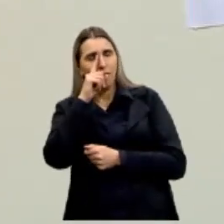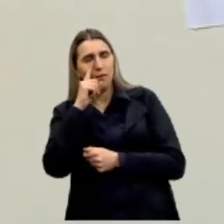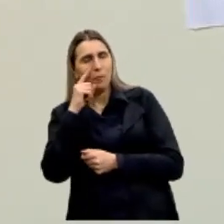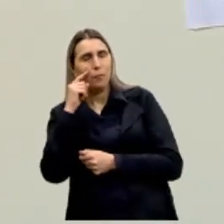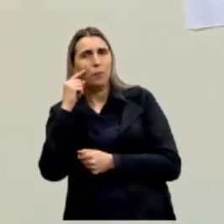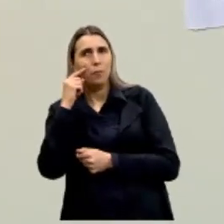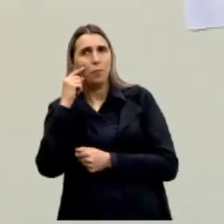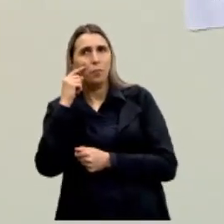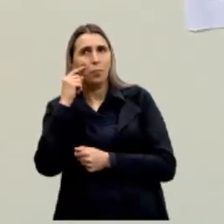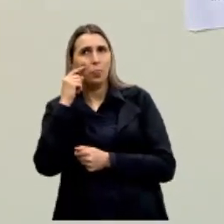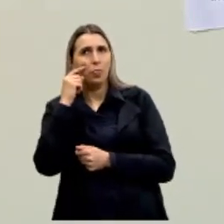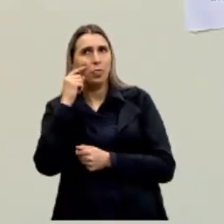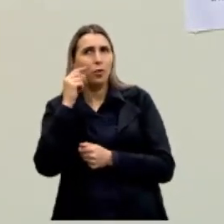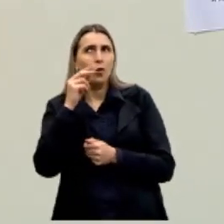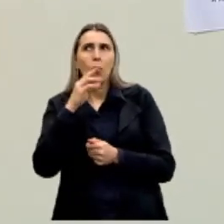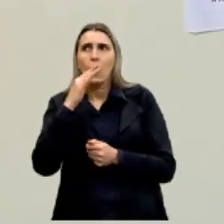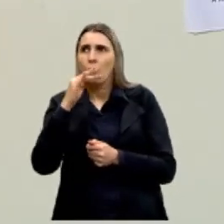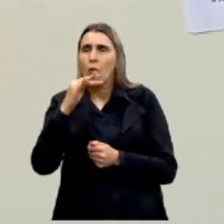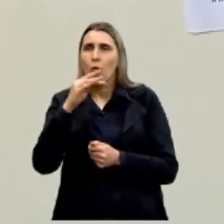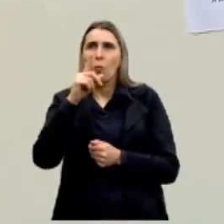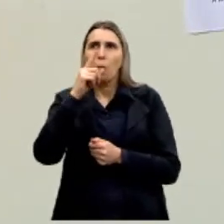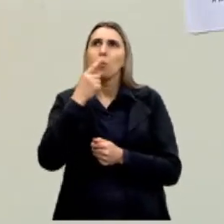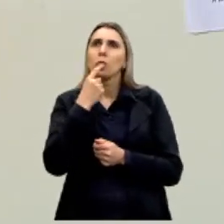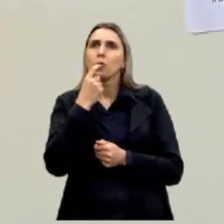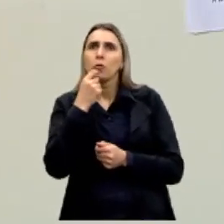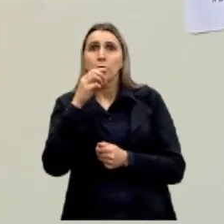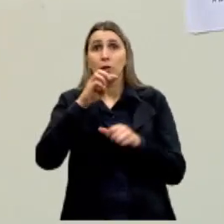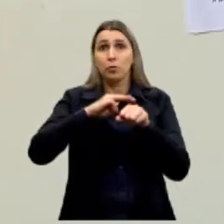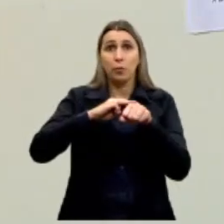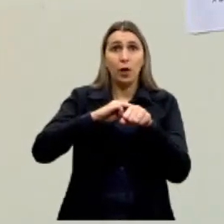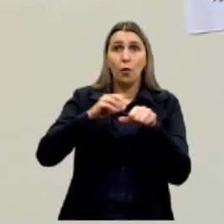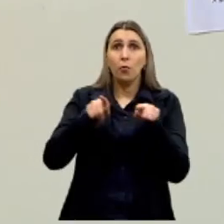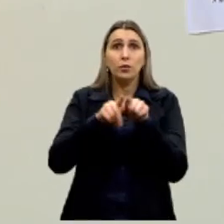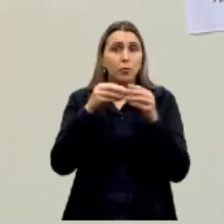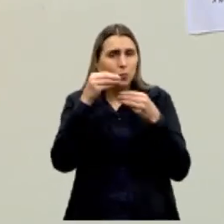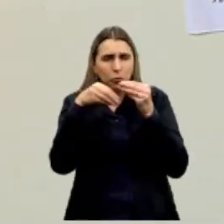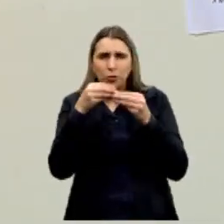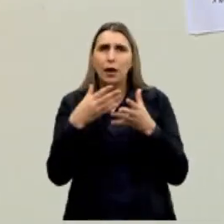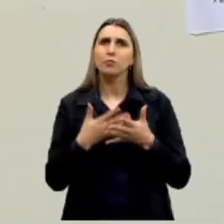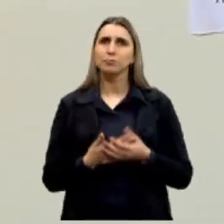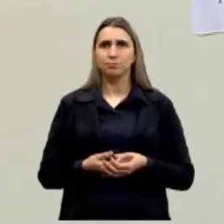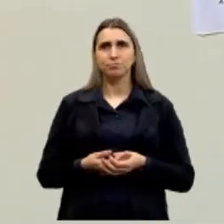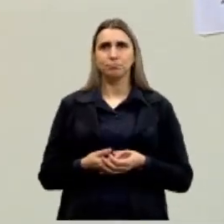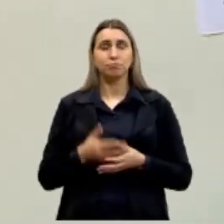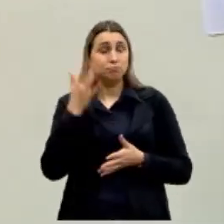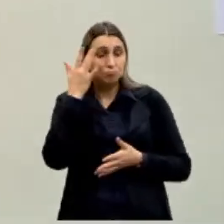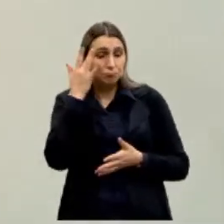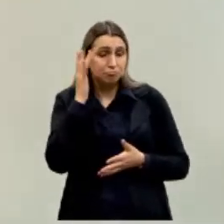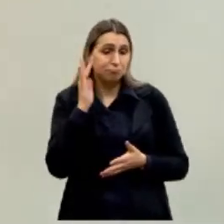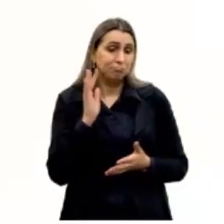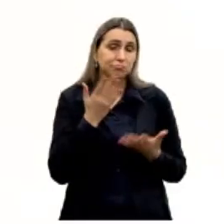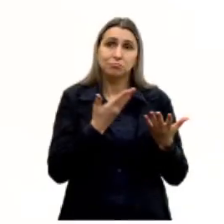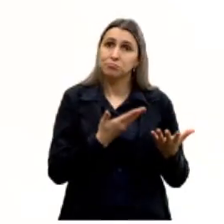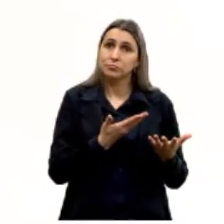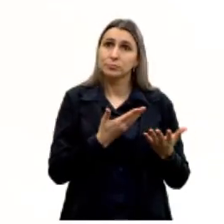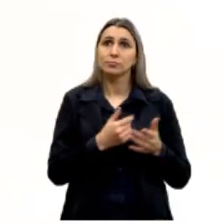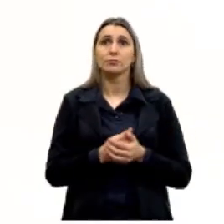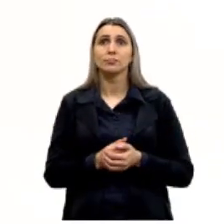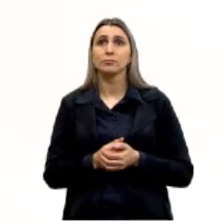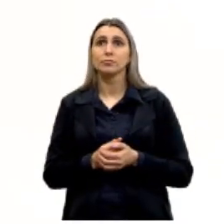tons sobre tons vermelhos e marrom eu não sei